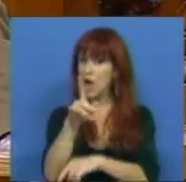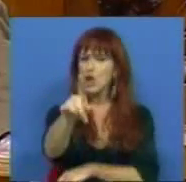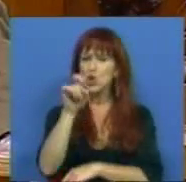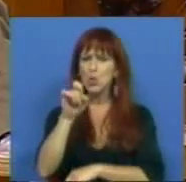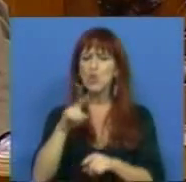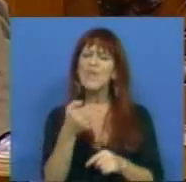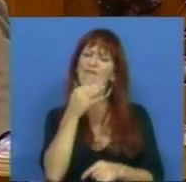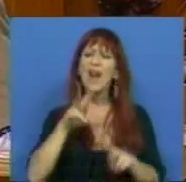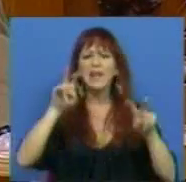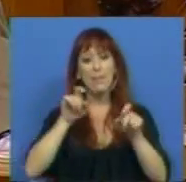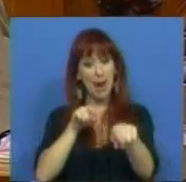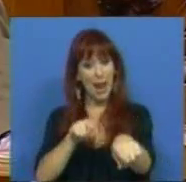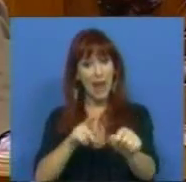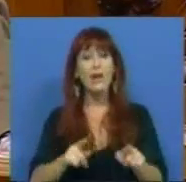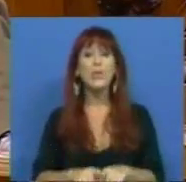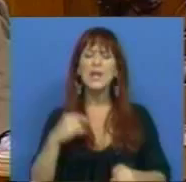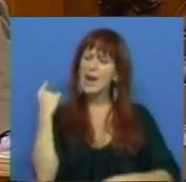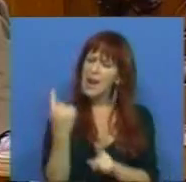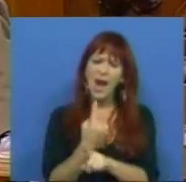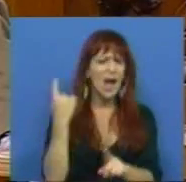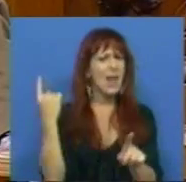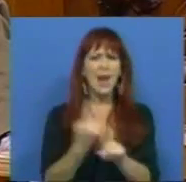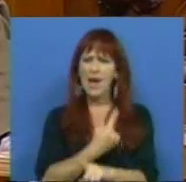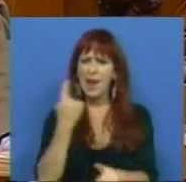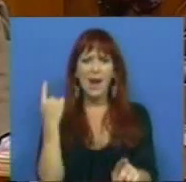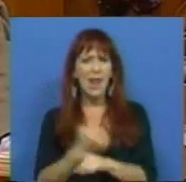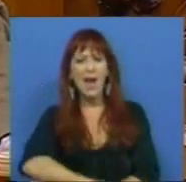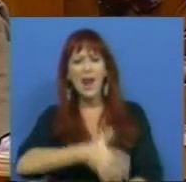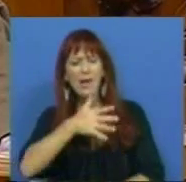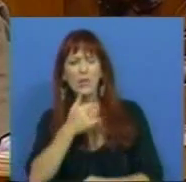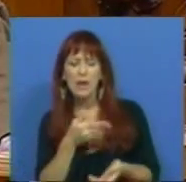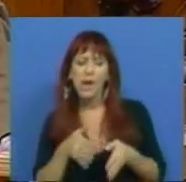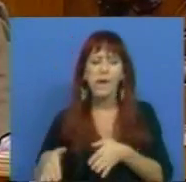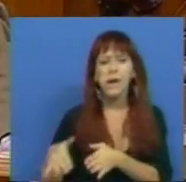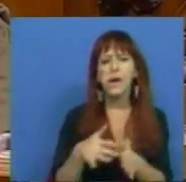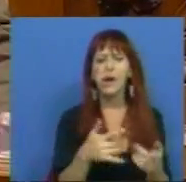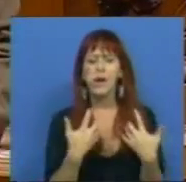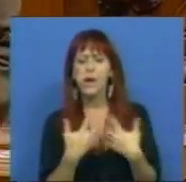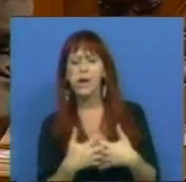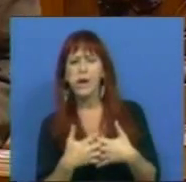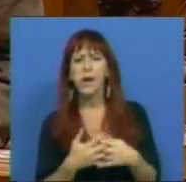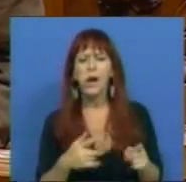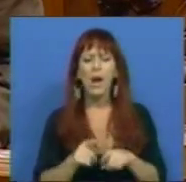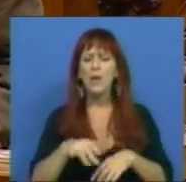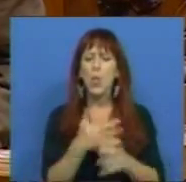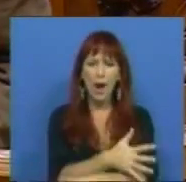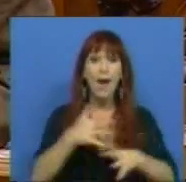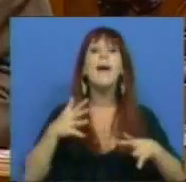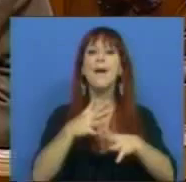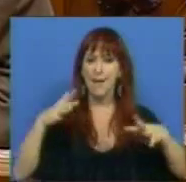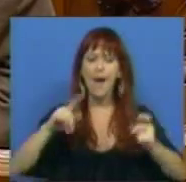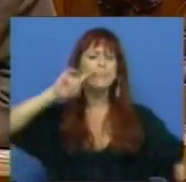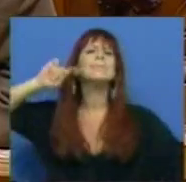escolheu falar sobre este assunto em sucessivas declarações escorregadiamente imprecisas, que têm feito crescer